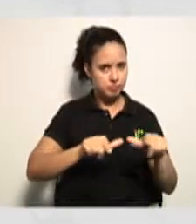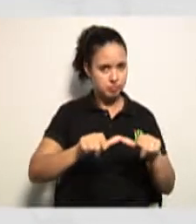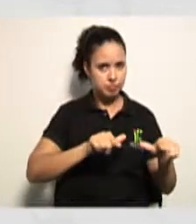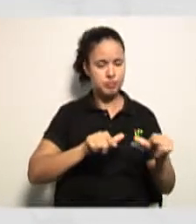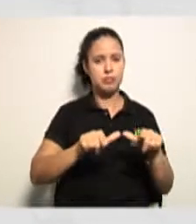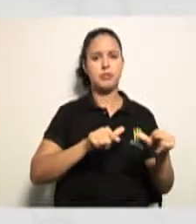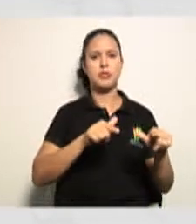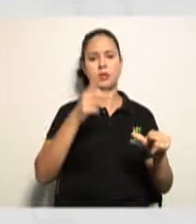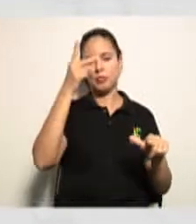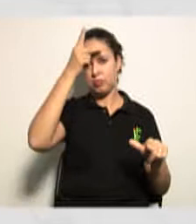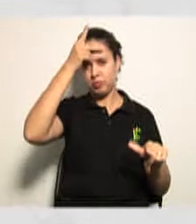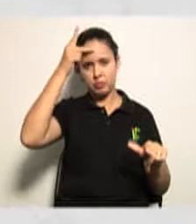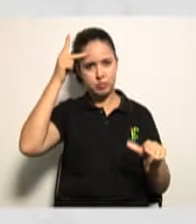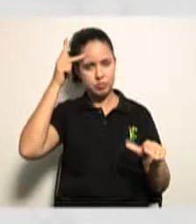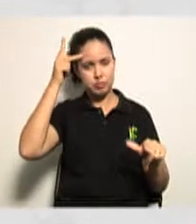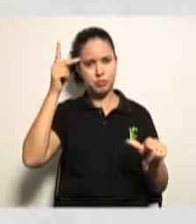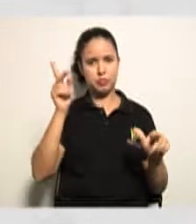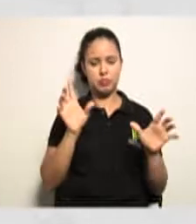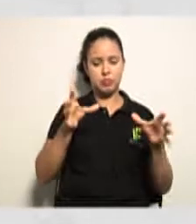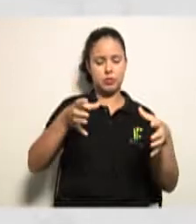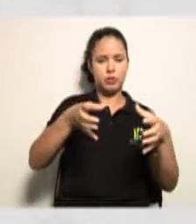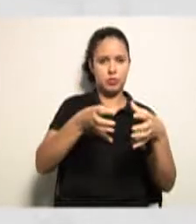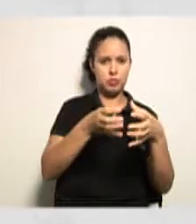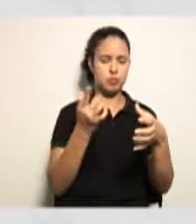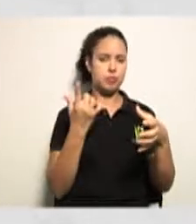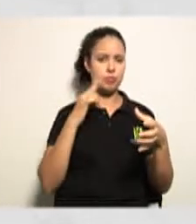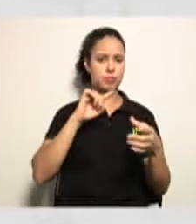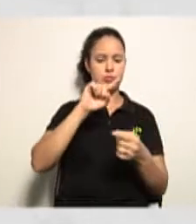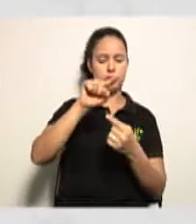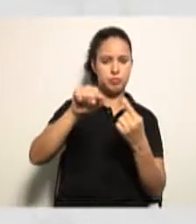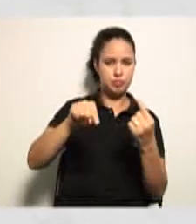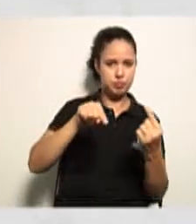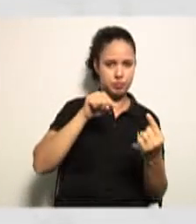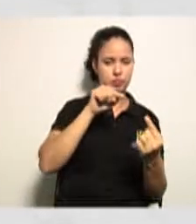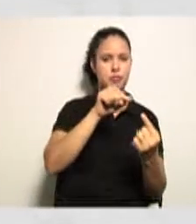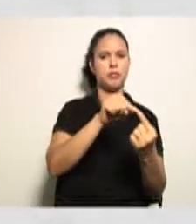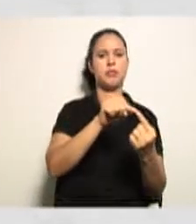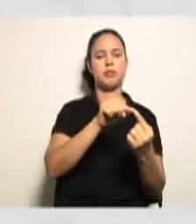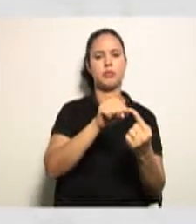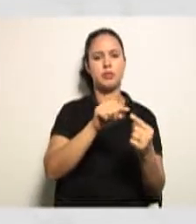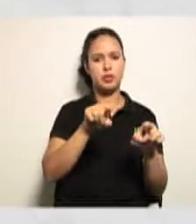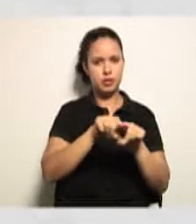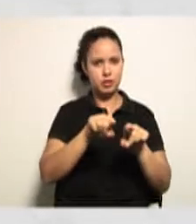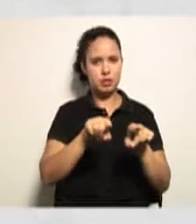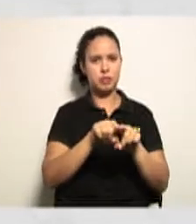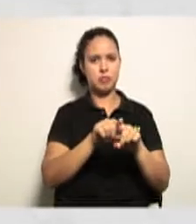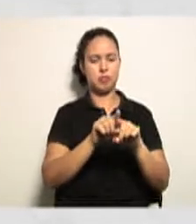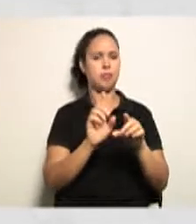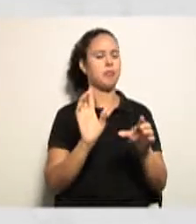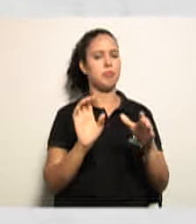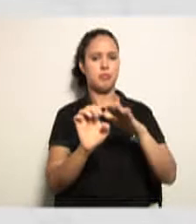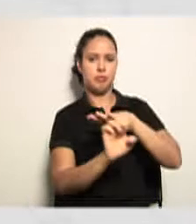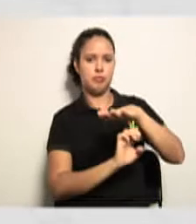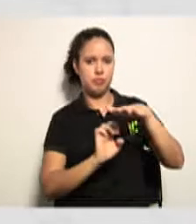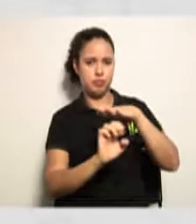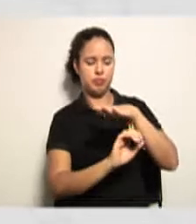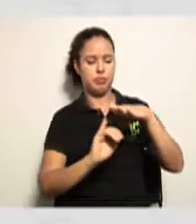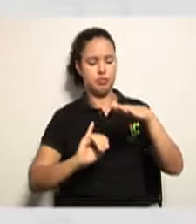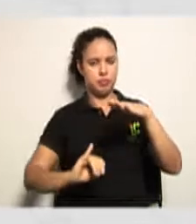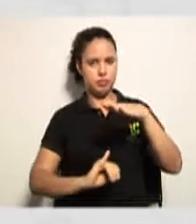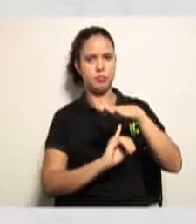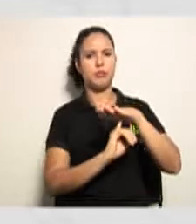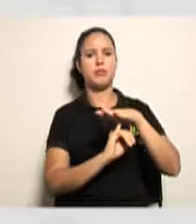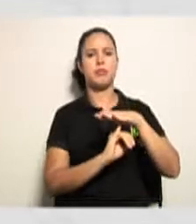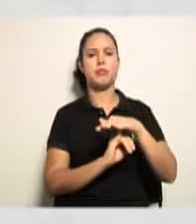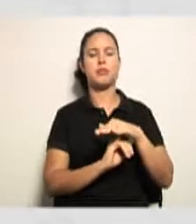e através de pessoas para realizar tanto objetivos organizacionais quanto dos membros das organizações. Se a gente olhar para essa definição,